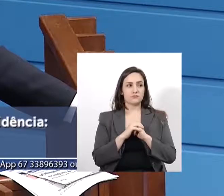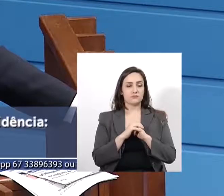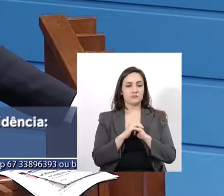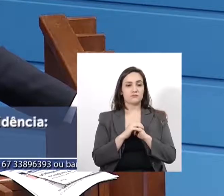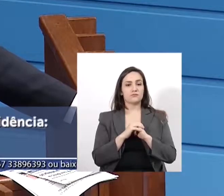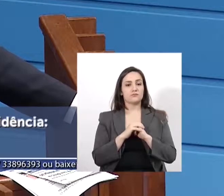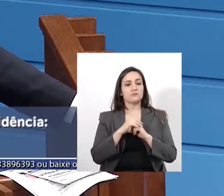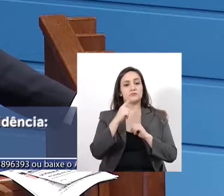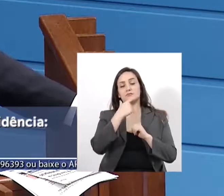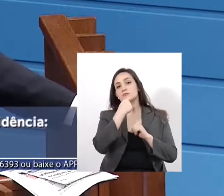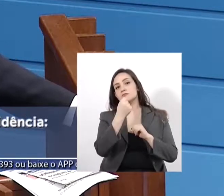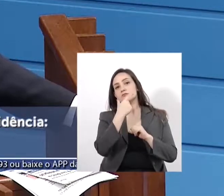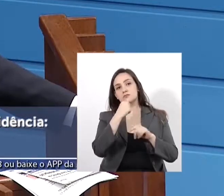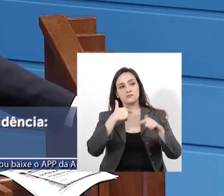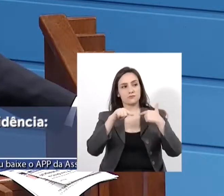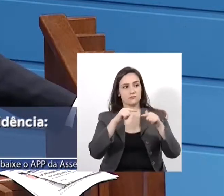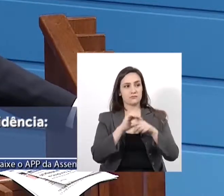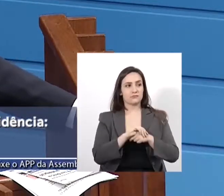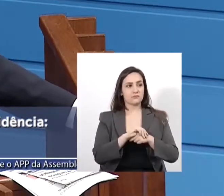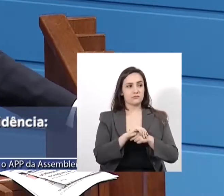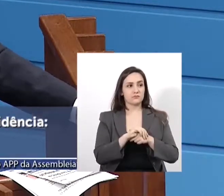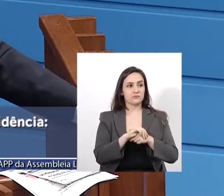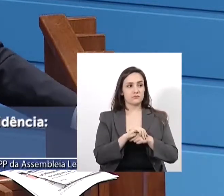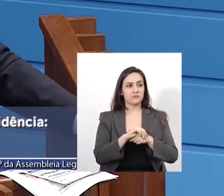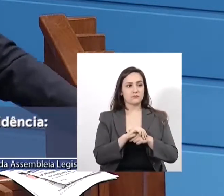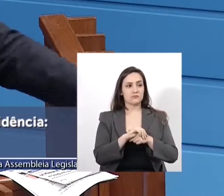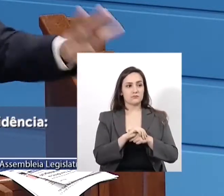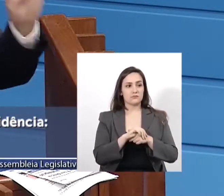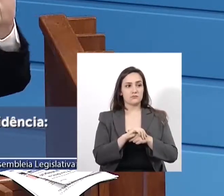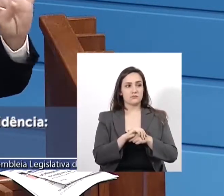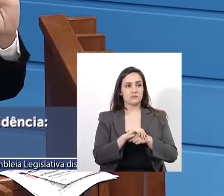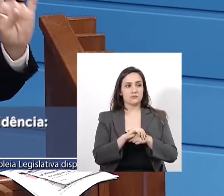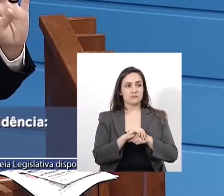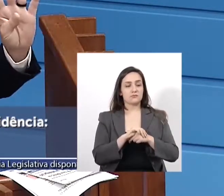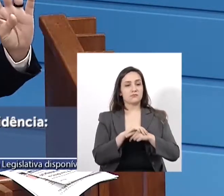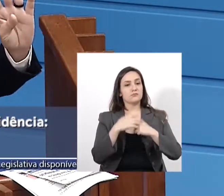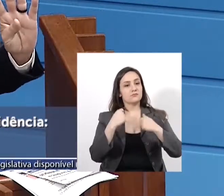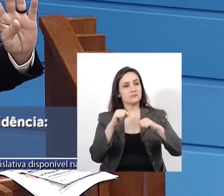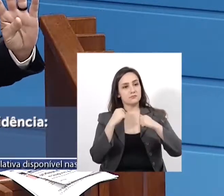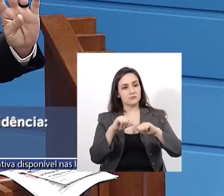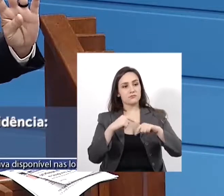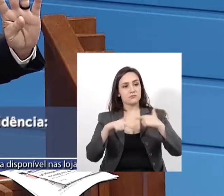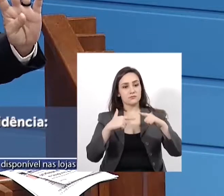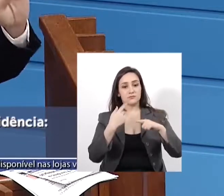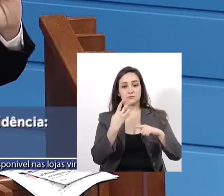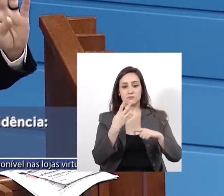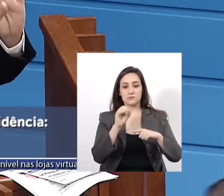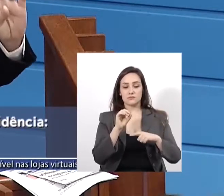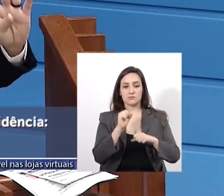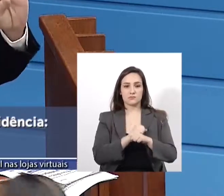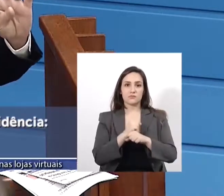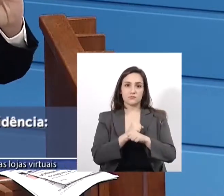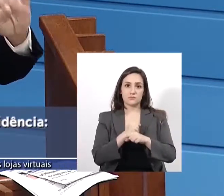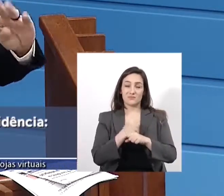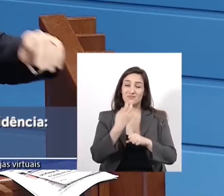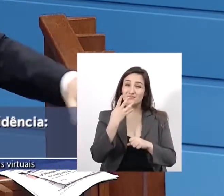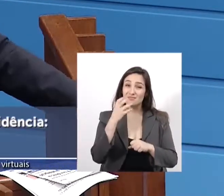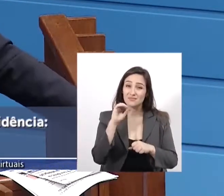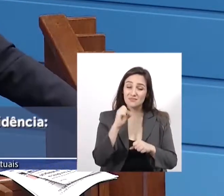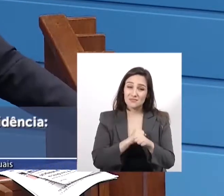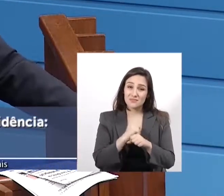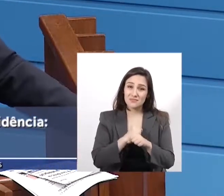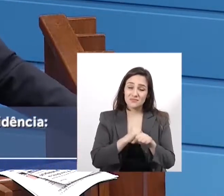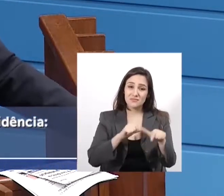dos homens, vai ter que contribuir por 40 anos. 40 anos de